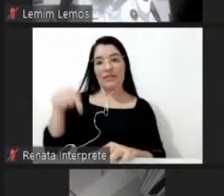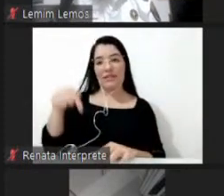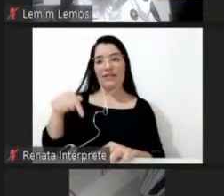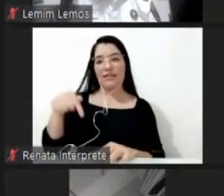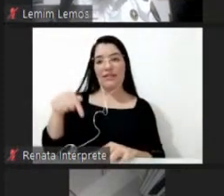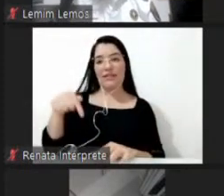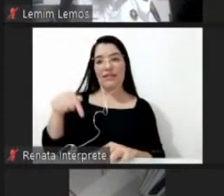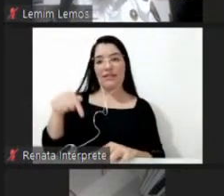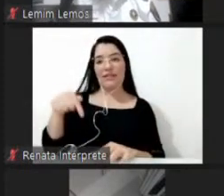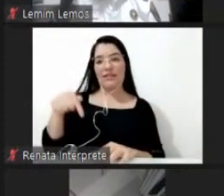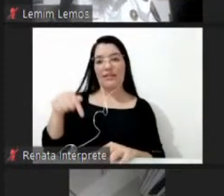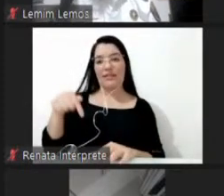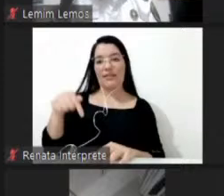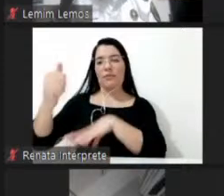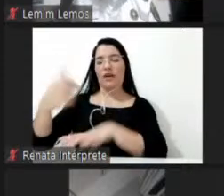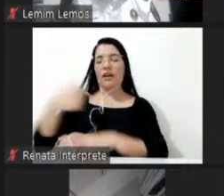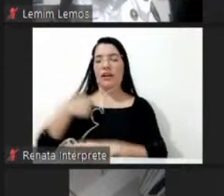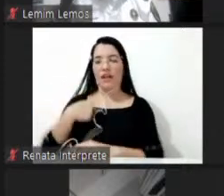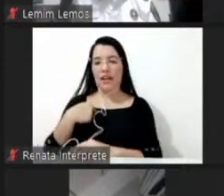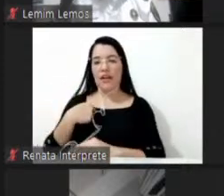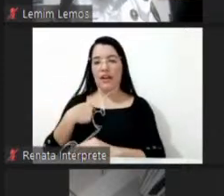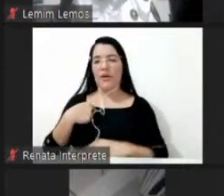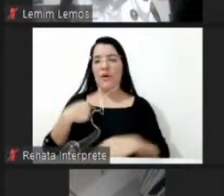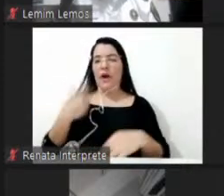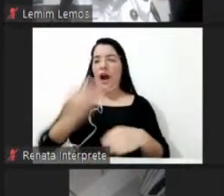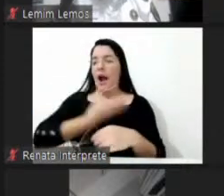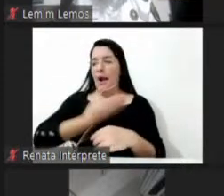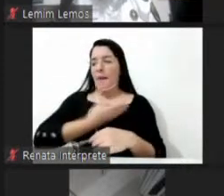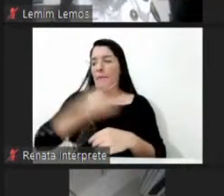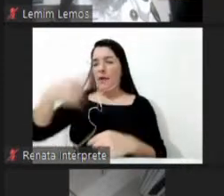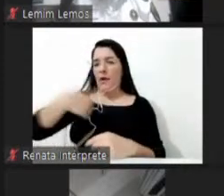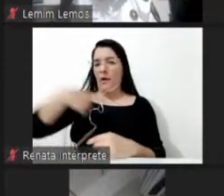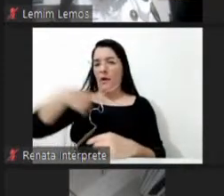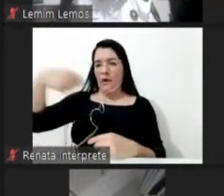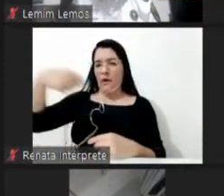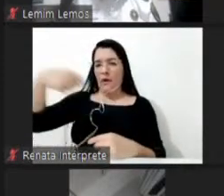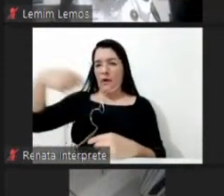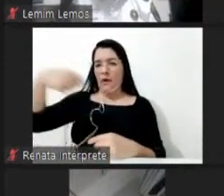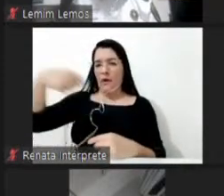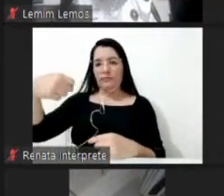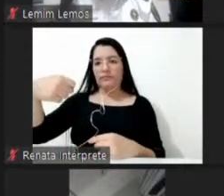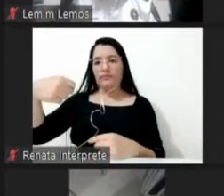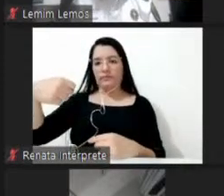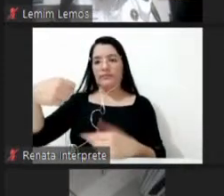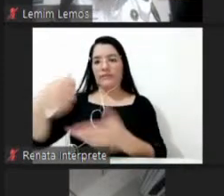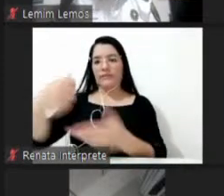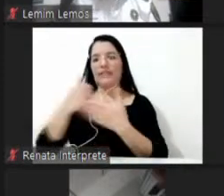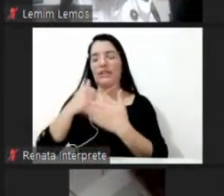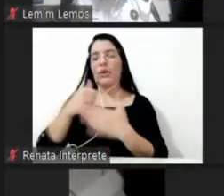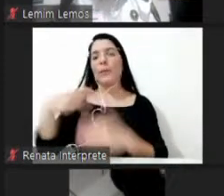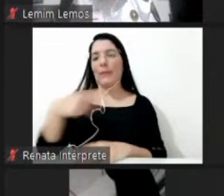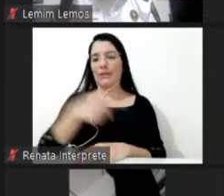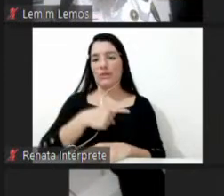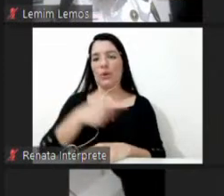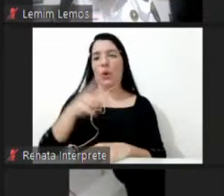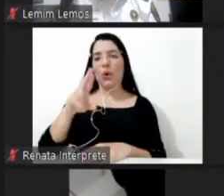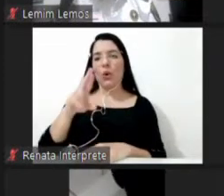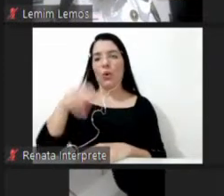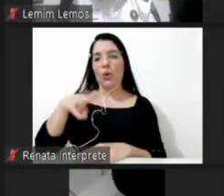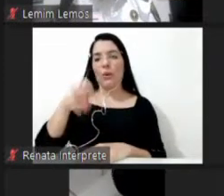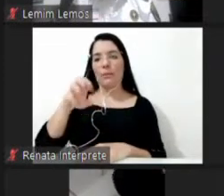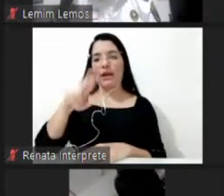indicada por um dos nossos companheiros, os assessores teológicos, que foi pastor Romerito. E